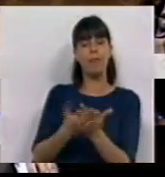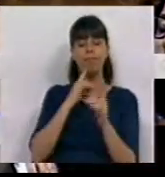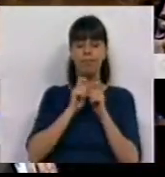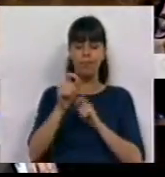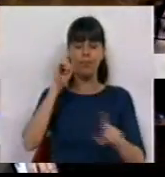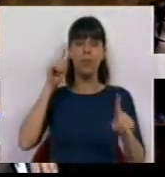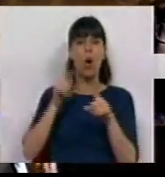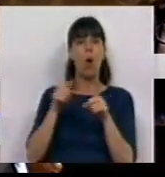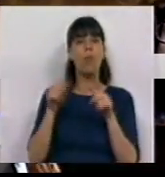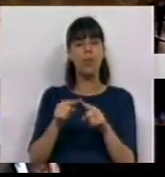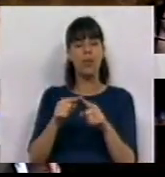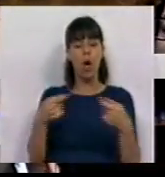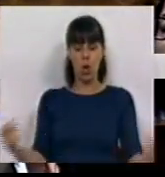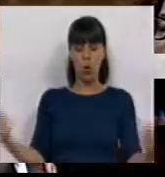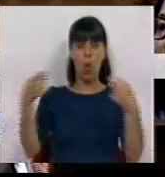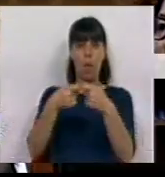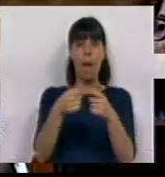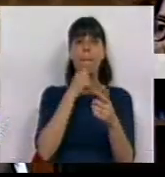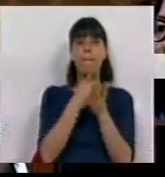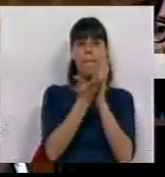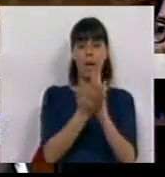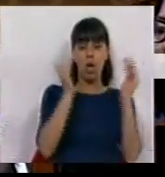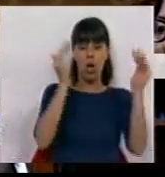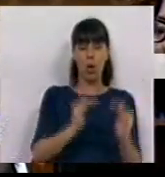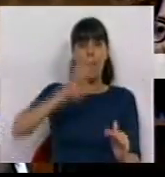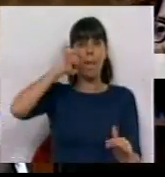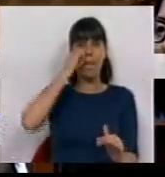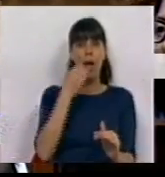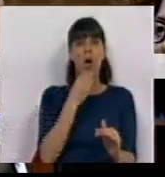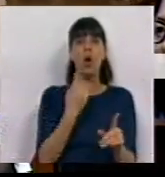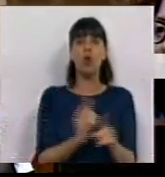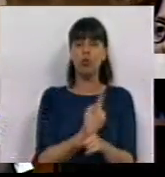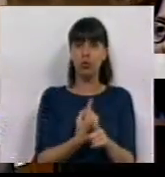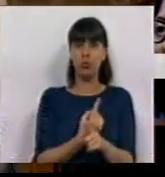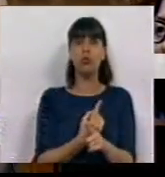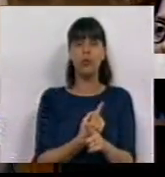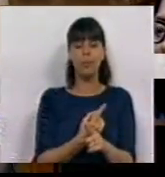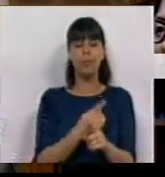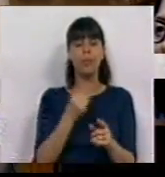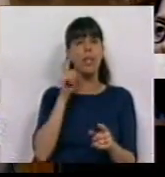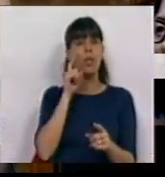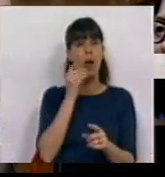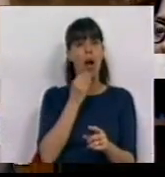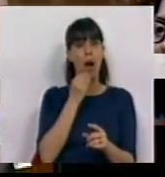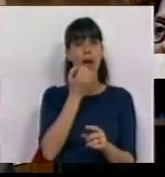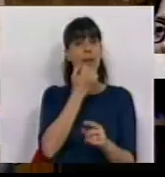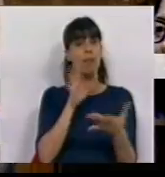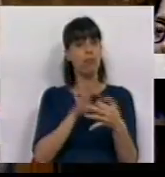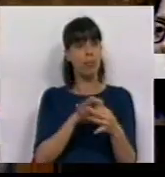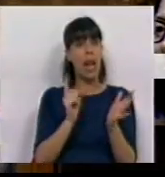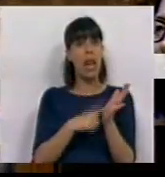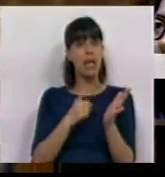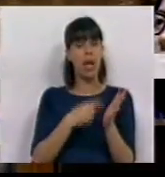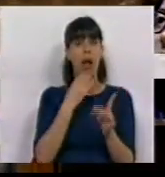define como objetivos compatibilizar as medidas da redução do desperdício de alimentos com segurança alimentar e a satisfação plena